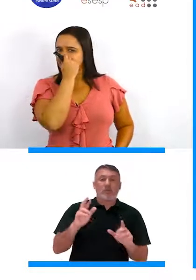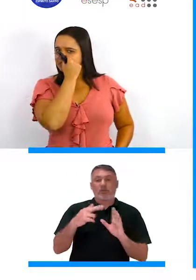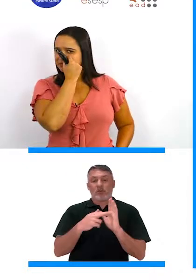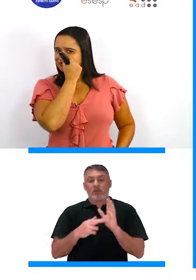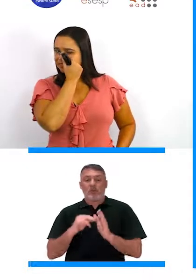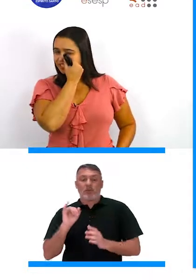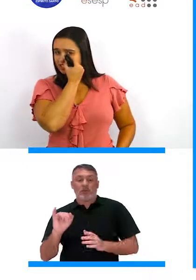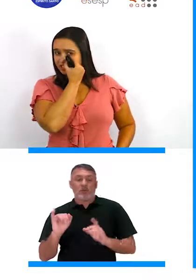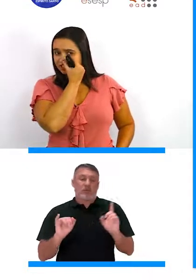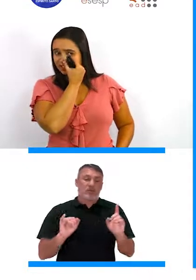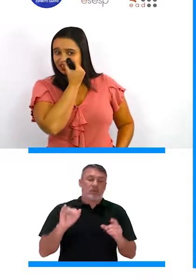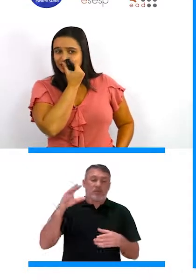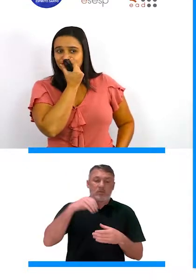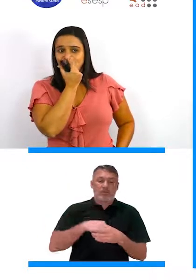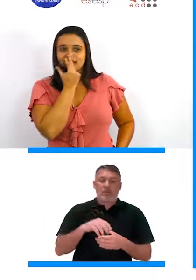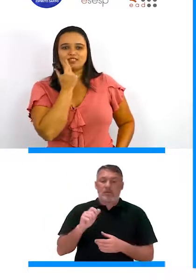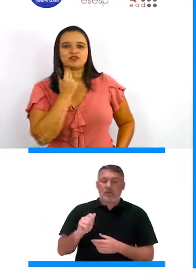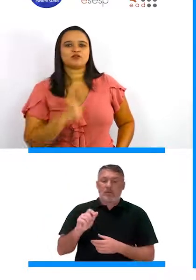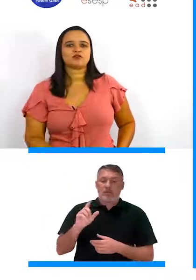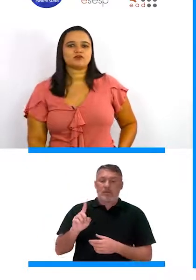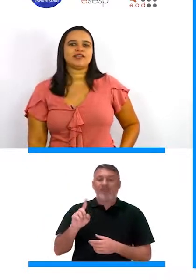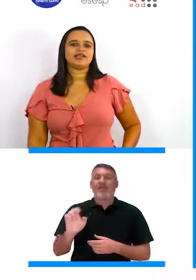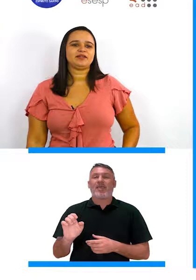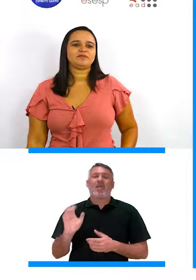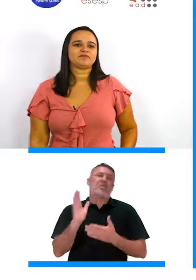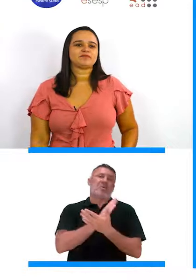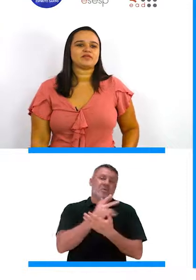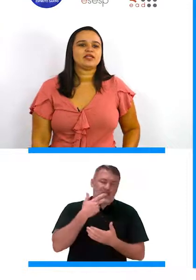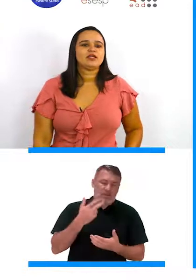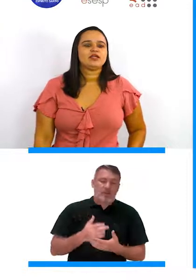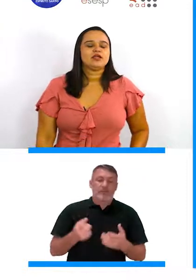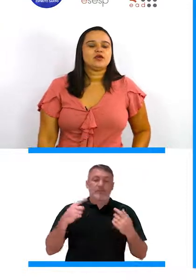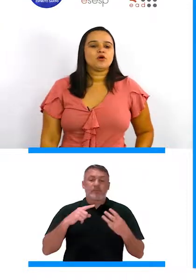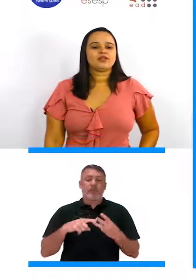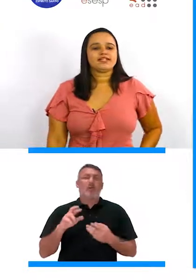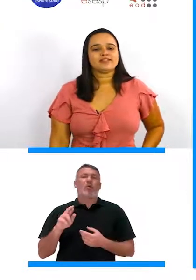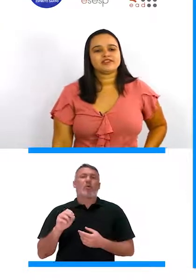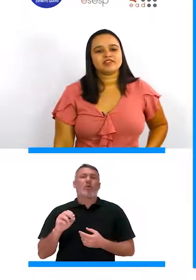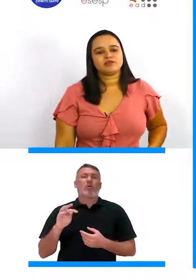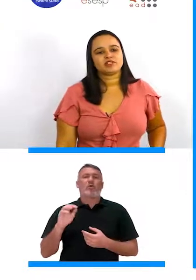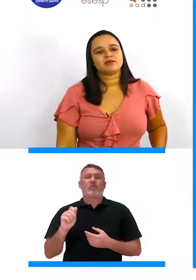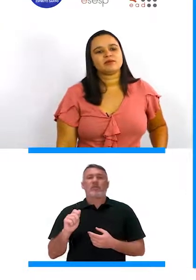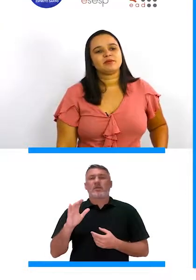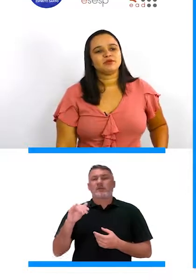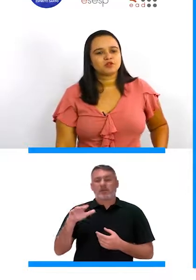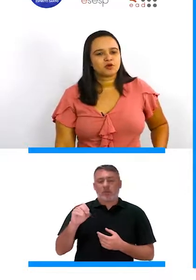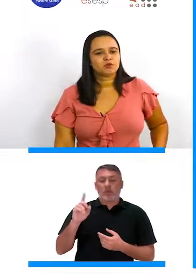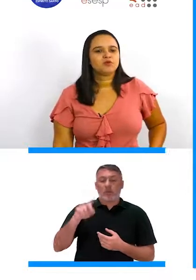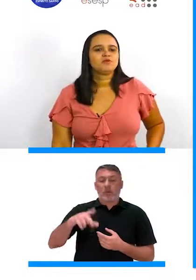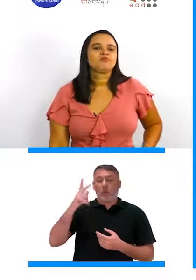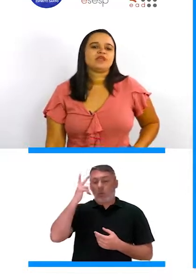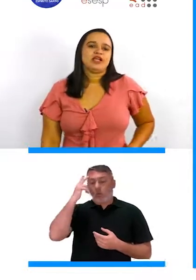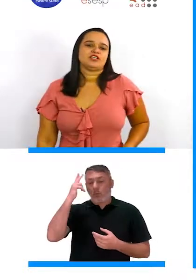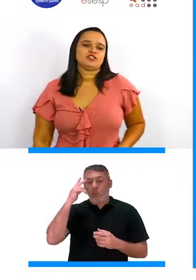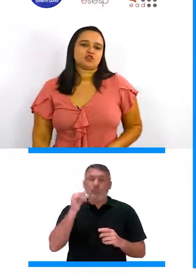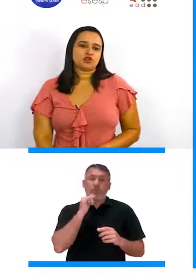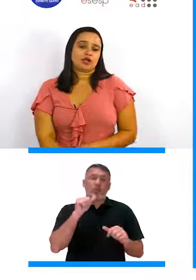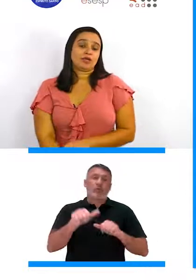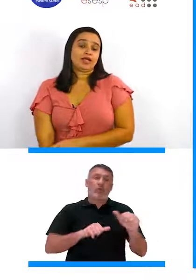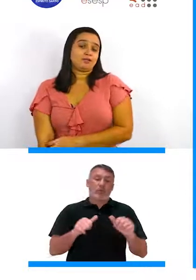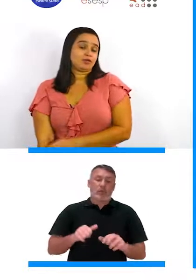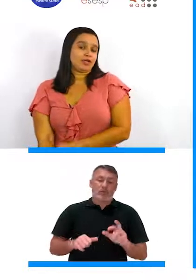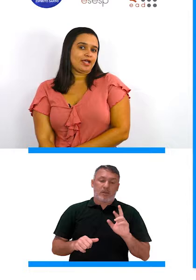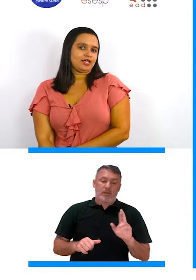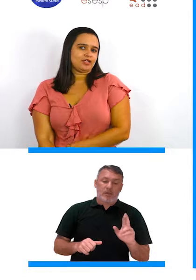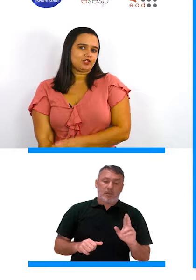um izinho. Tem gente que fala advogado, aí coloca um E, né? O rotacismo, que também é muito comum, a gente trocar